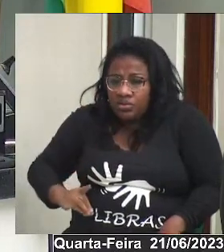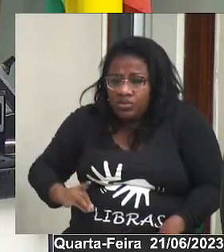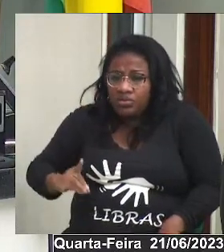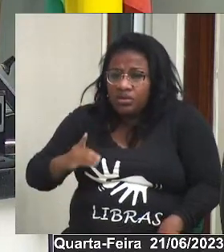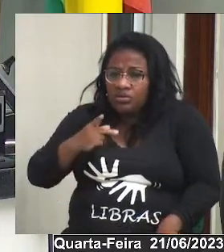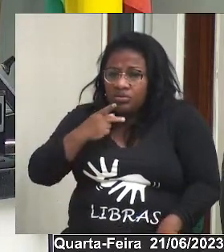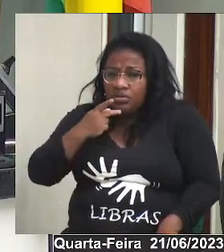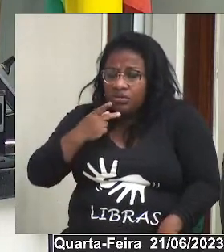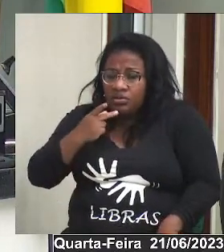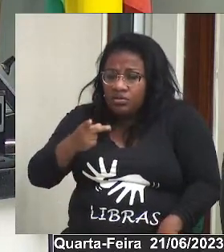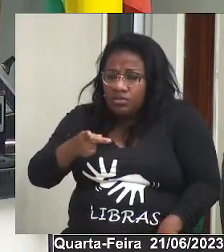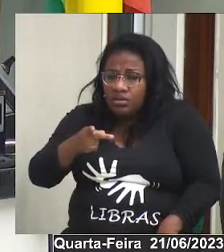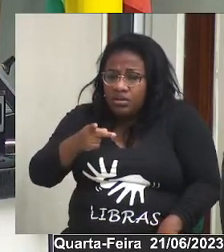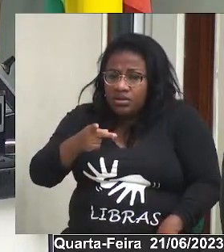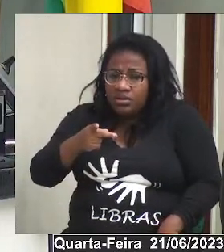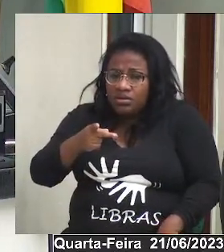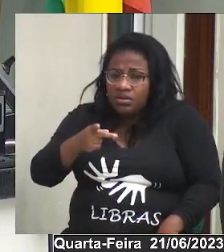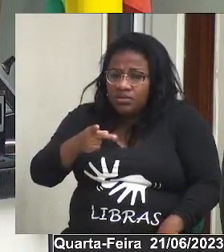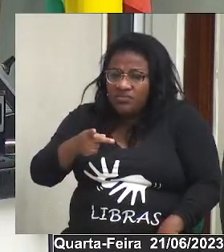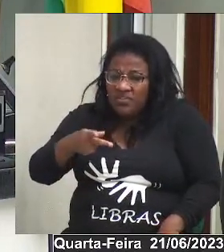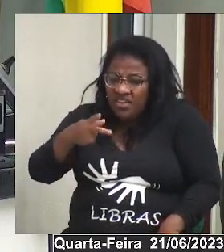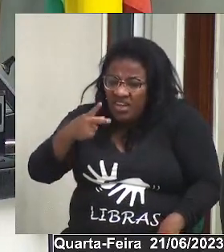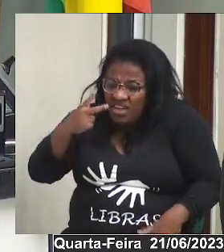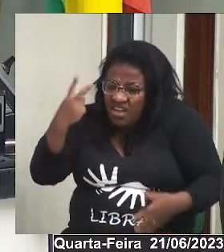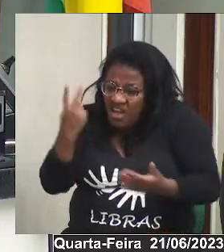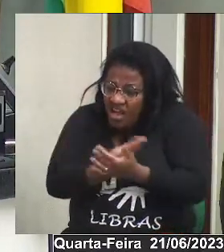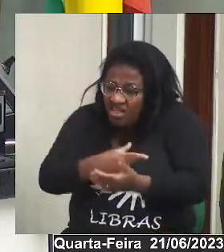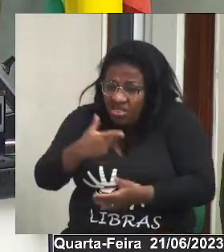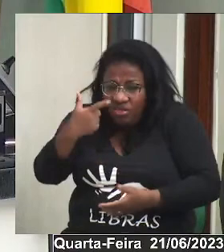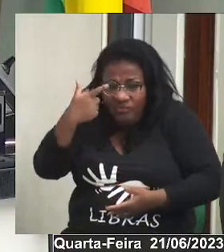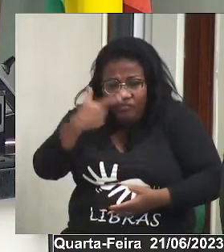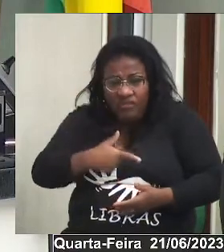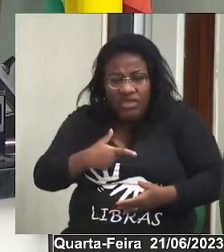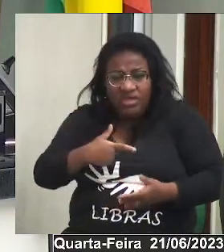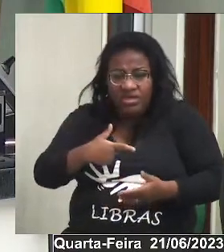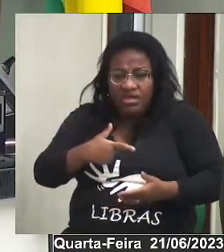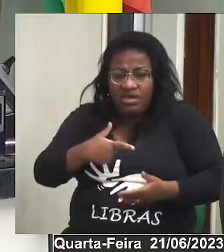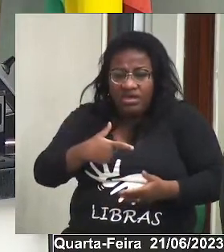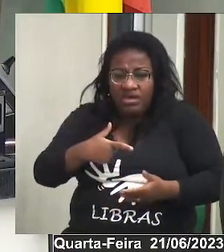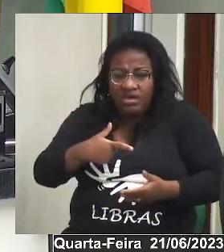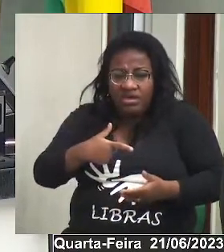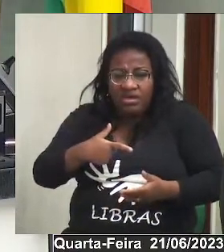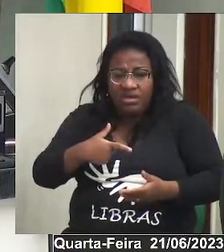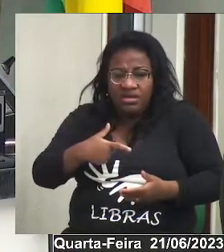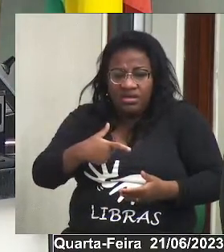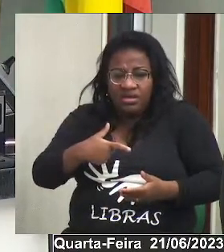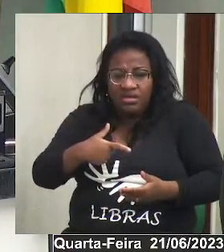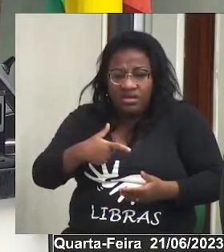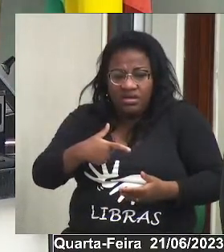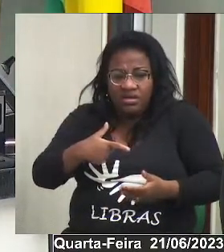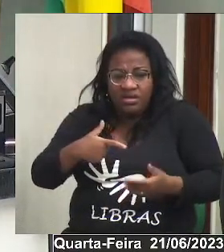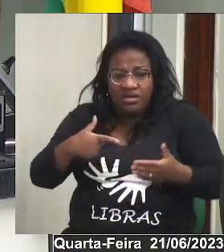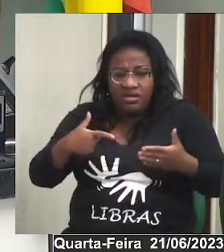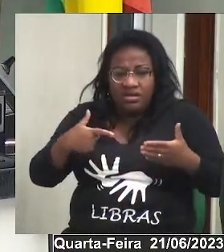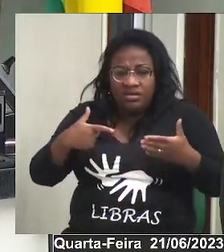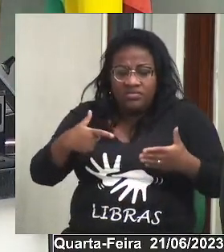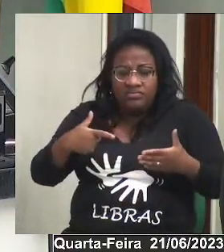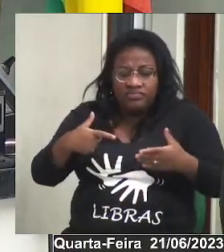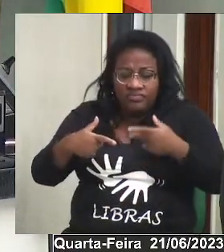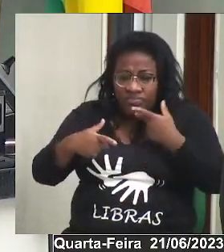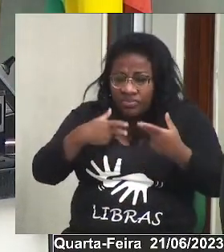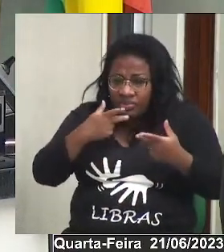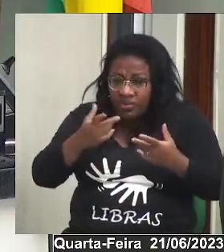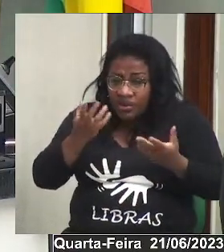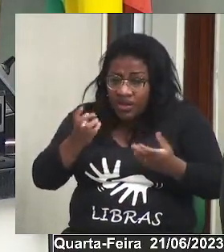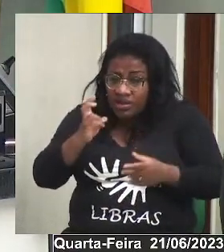senhor pela sua fala. Uma fala ridícula. Defendendo um marginal. A fala do senhor.